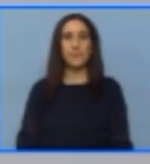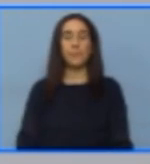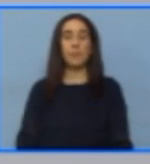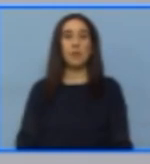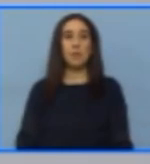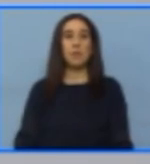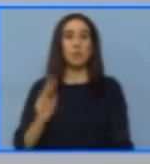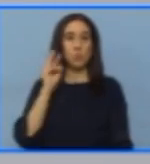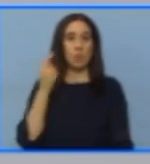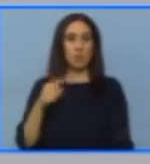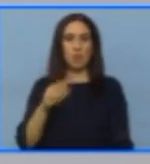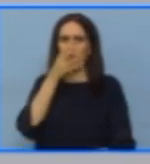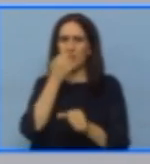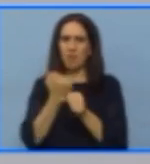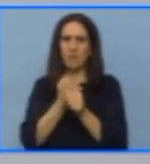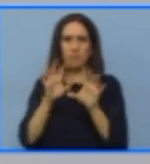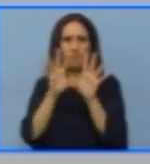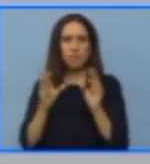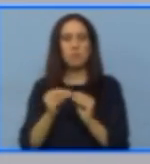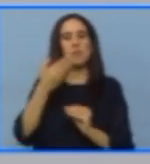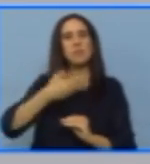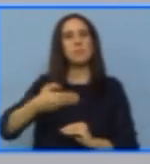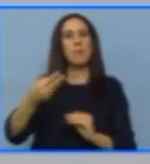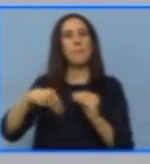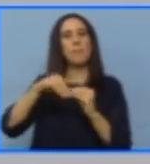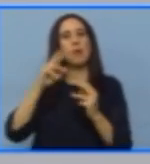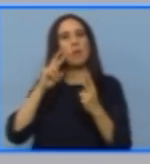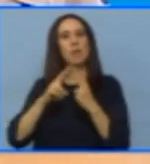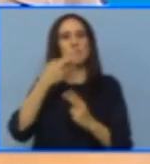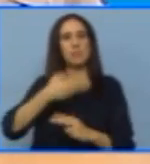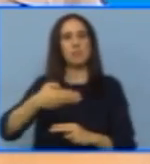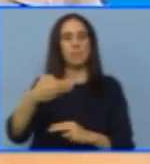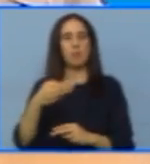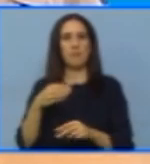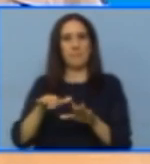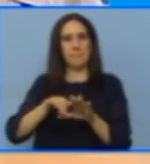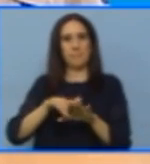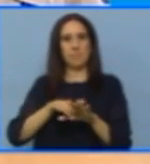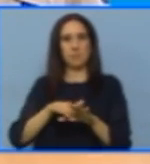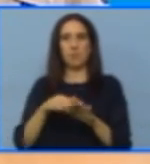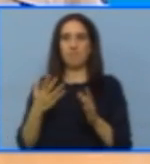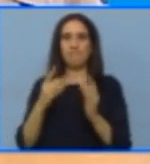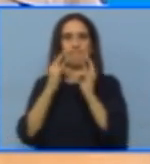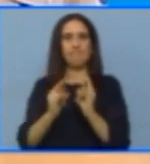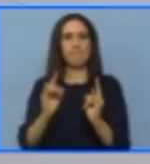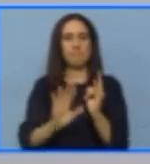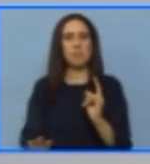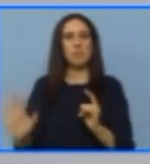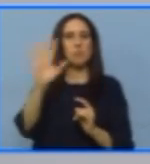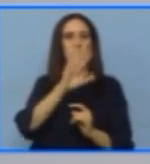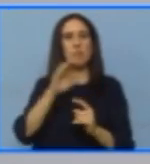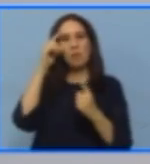atividades que os escuteiros têm semanais e mesmo para além desses encontros semanais, o participar no acampamento nacional é